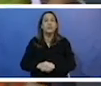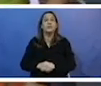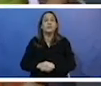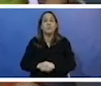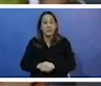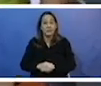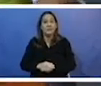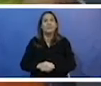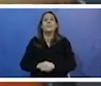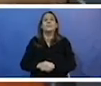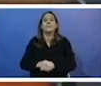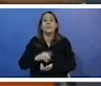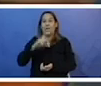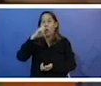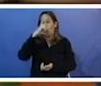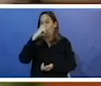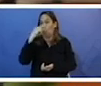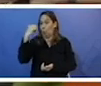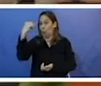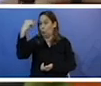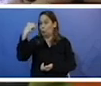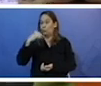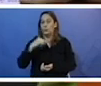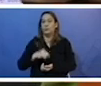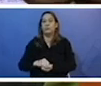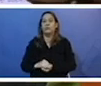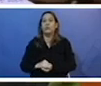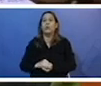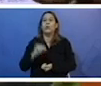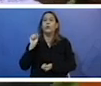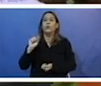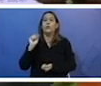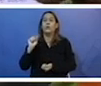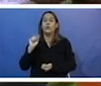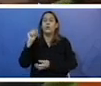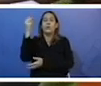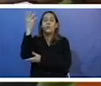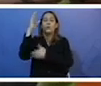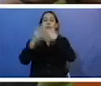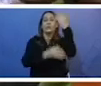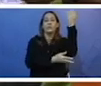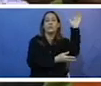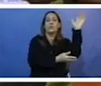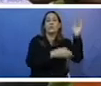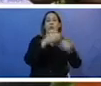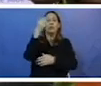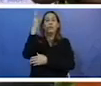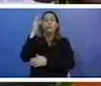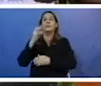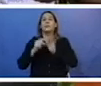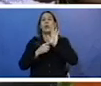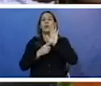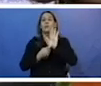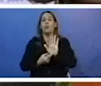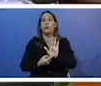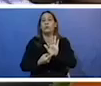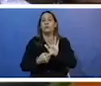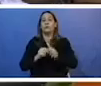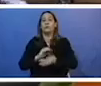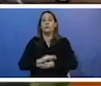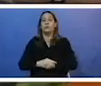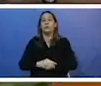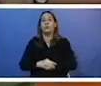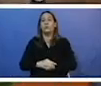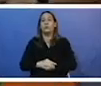da bruxa. O que indica as árvores? O que indicam as árvores representadas